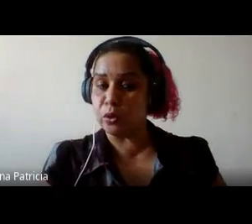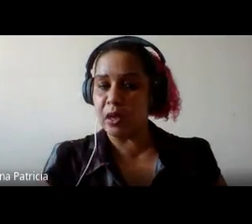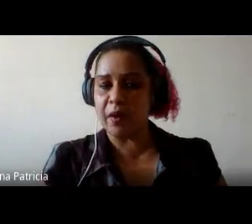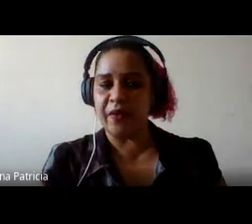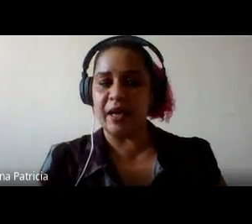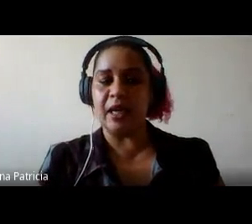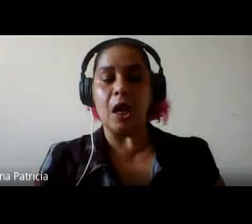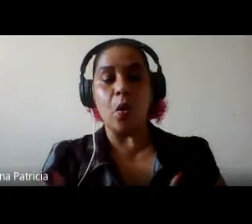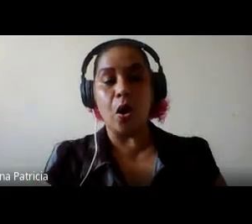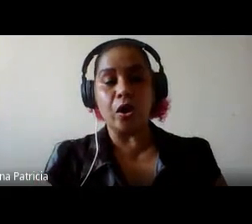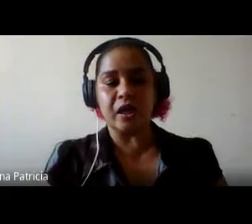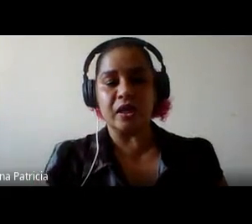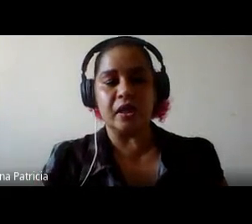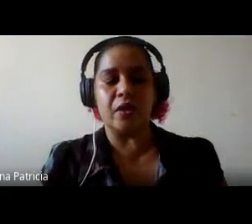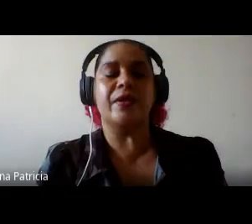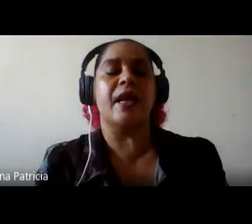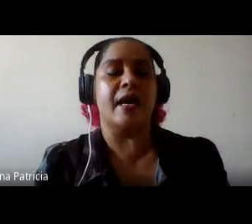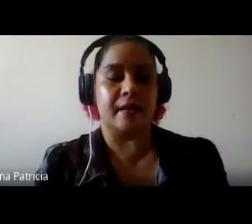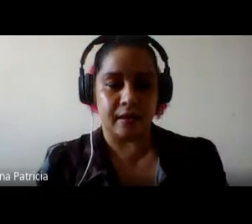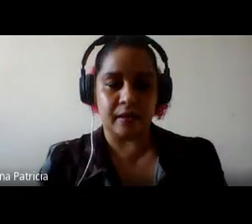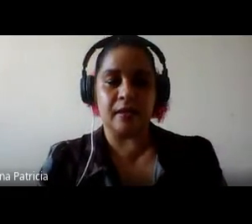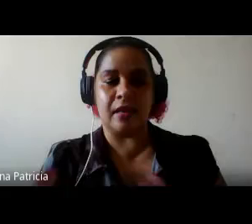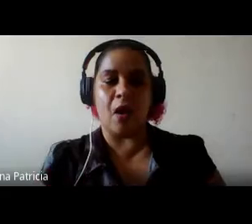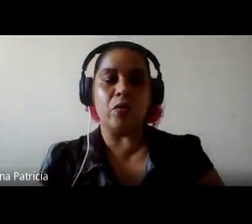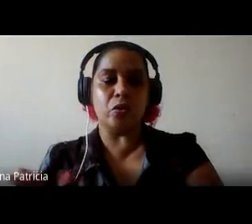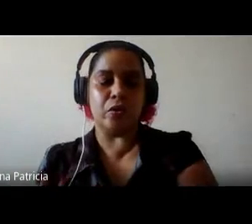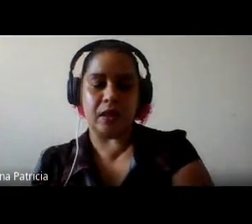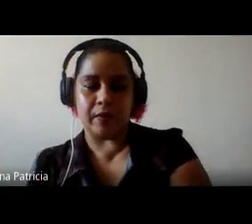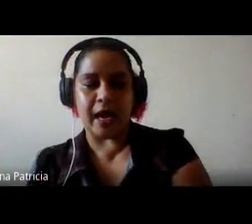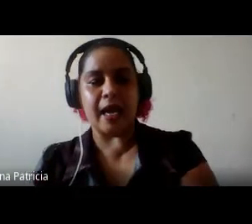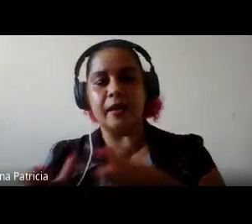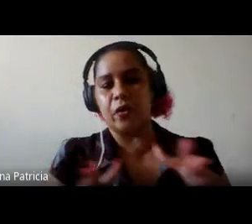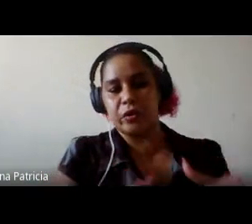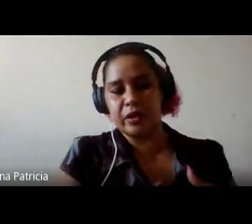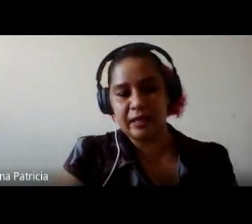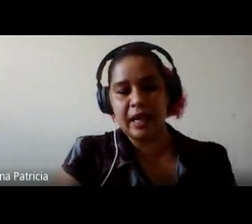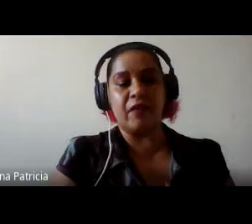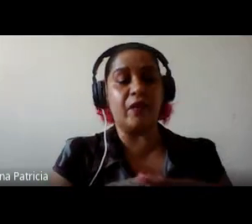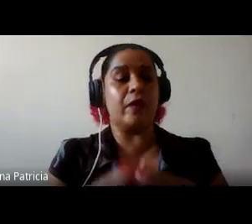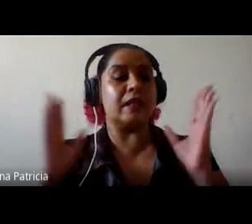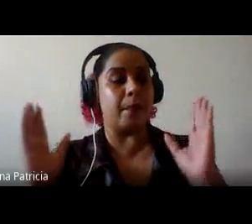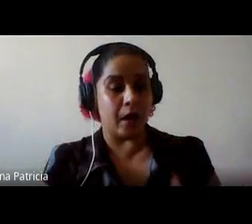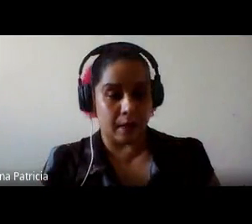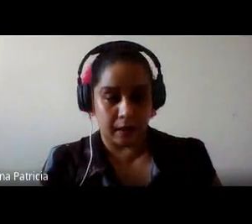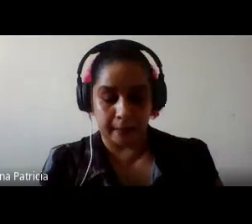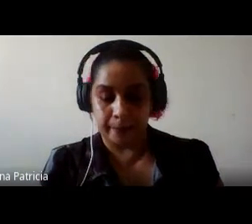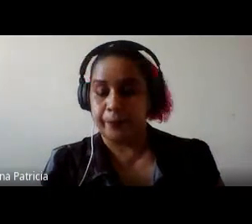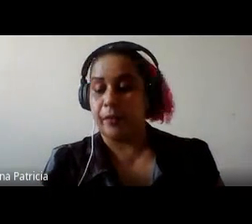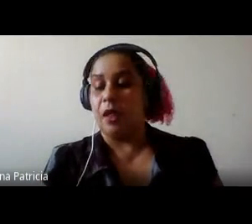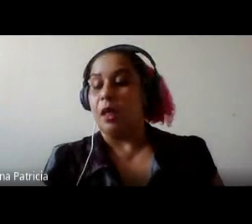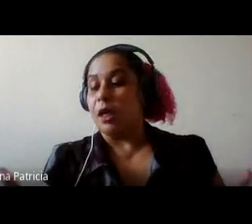os surdos da UFRN não gostam que a gente dê os sinais. Tem alguns surdos que não querem, tem outros que aceitam, e ficam nessa